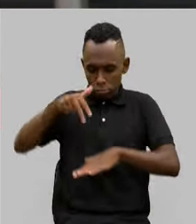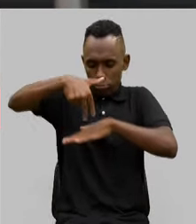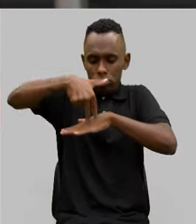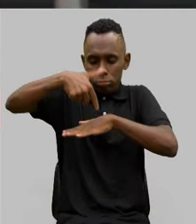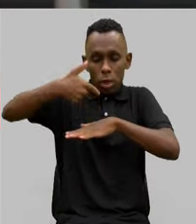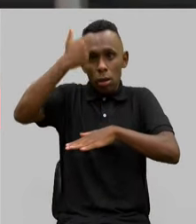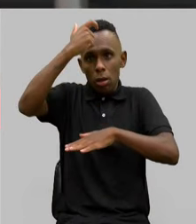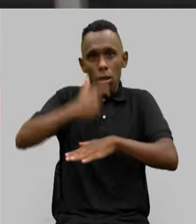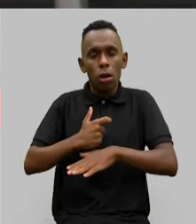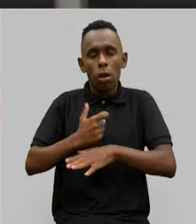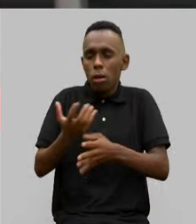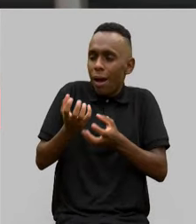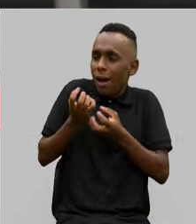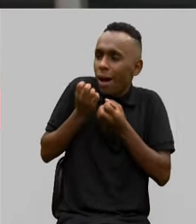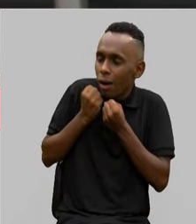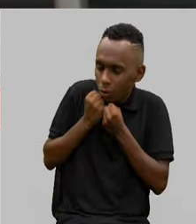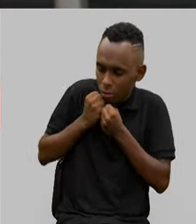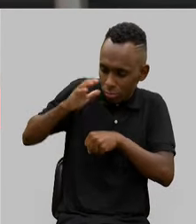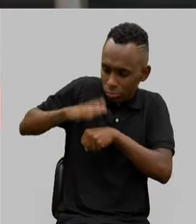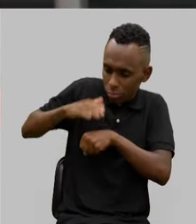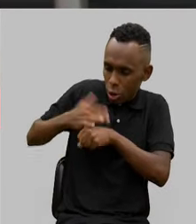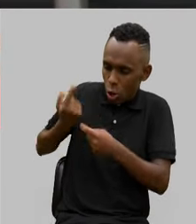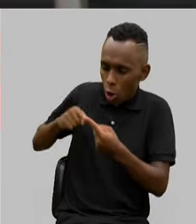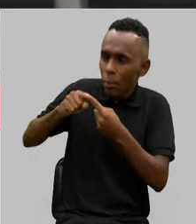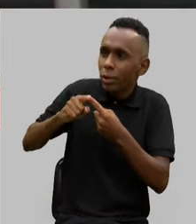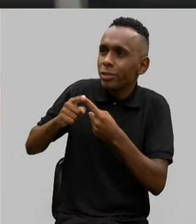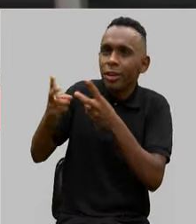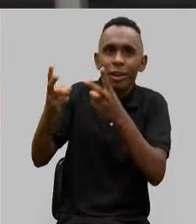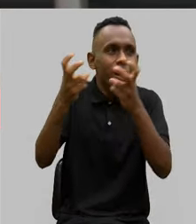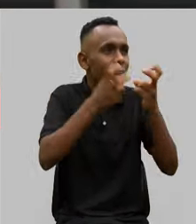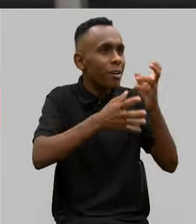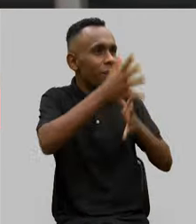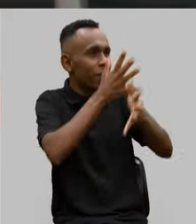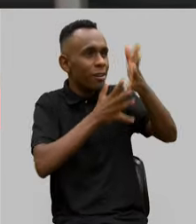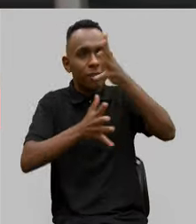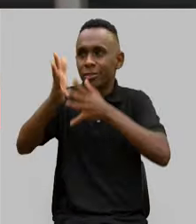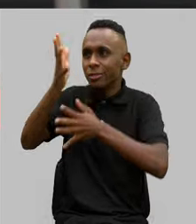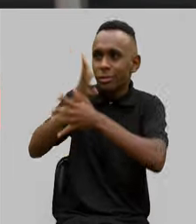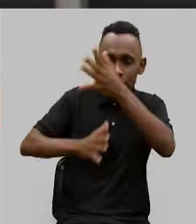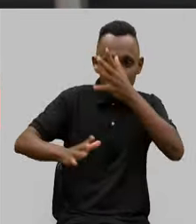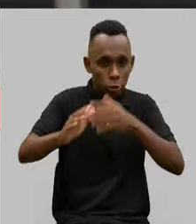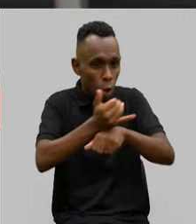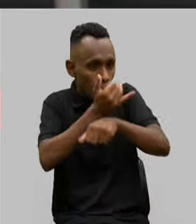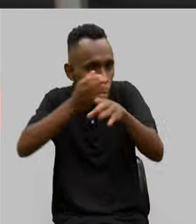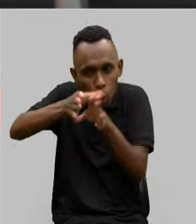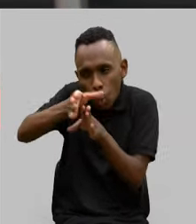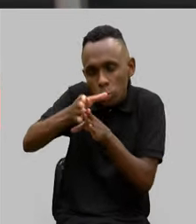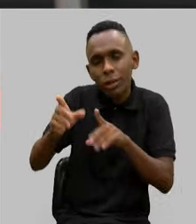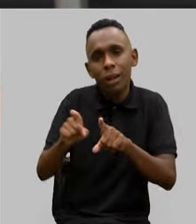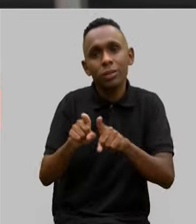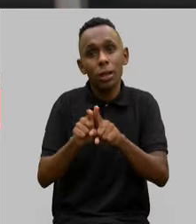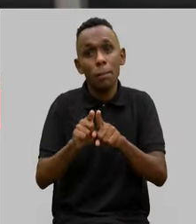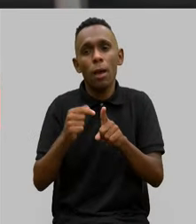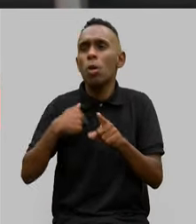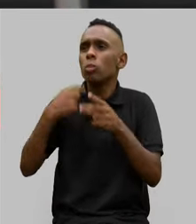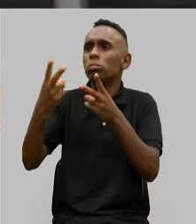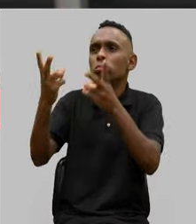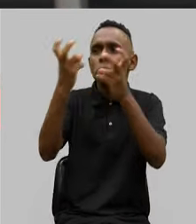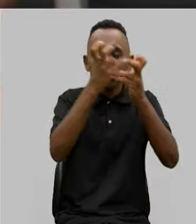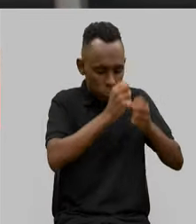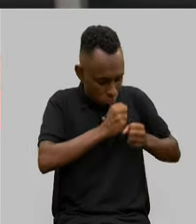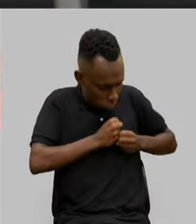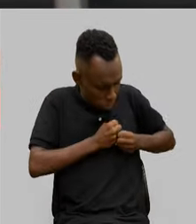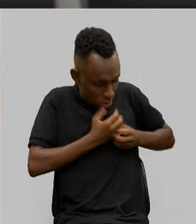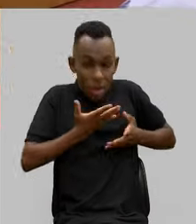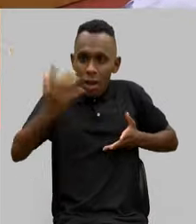me chamo cham acolhedora aquela que a função é escutar cuidar aprimorar sugerir e orientar escuto com meu coração